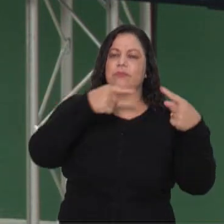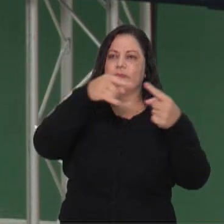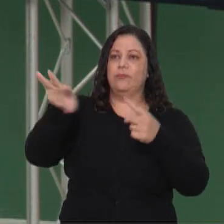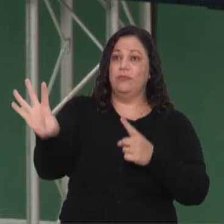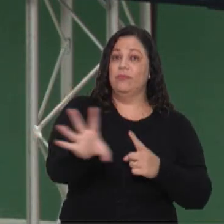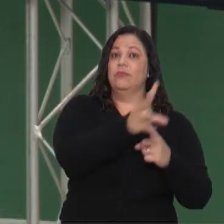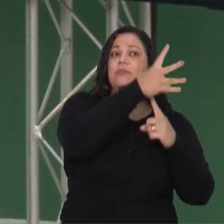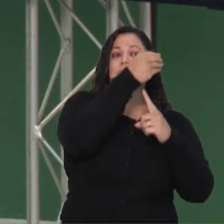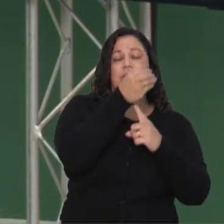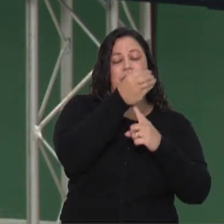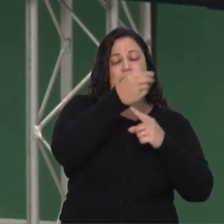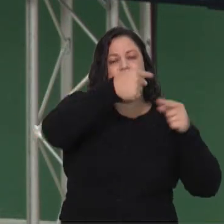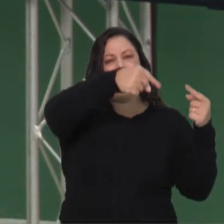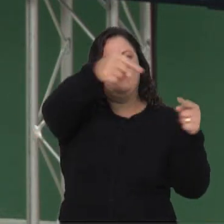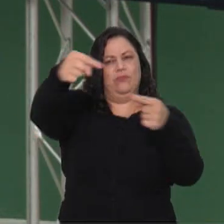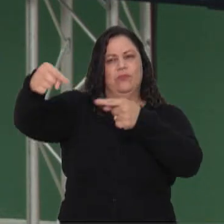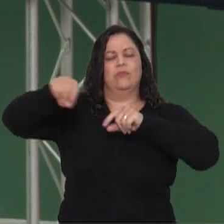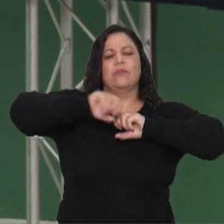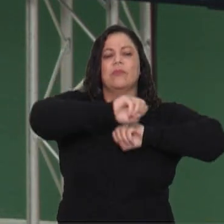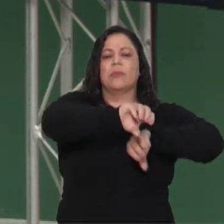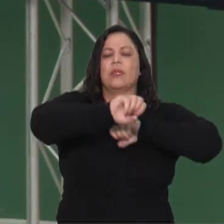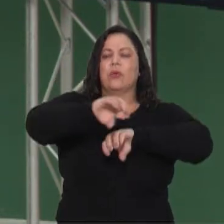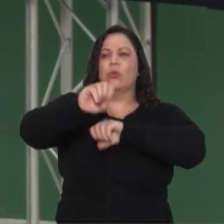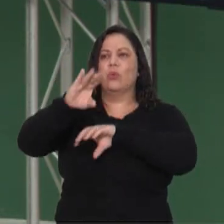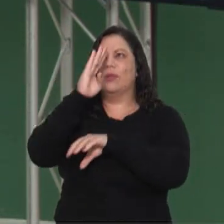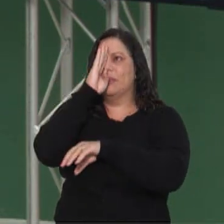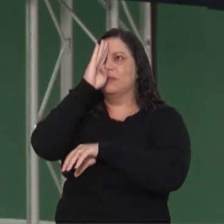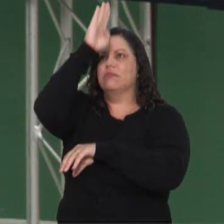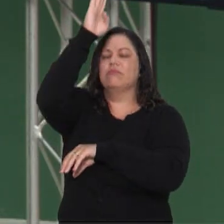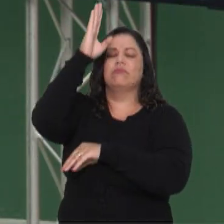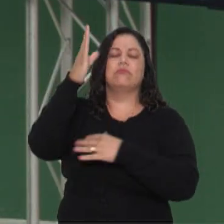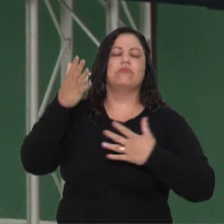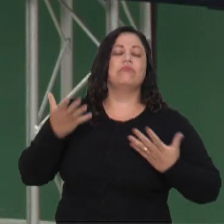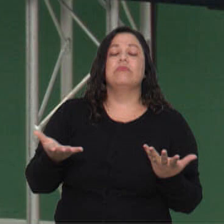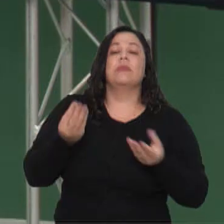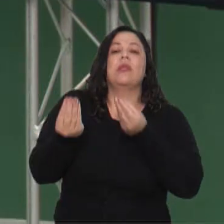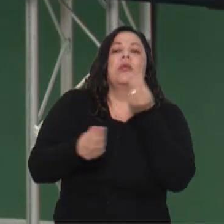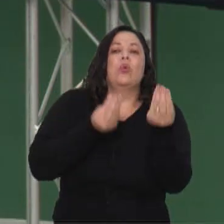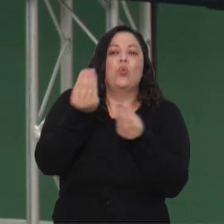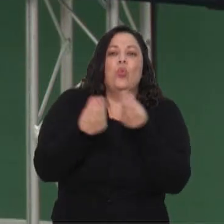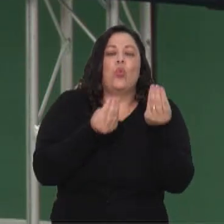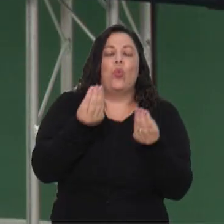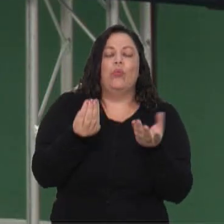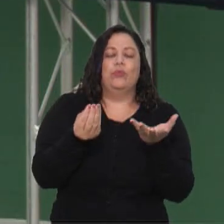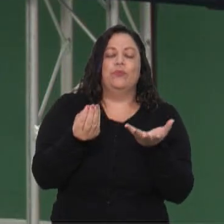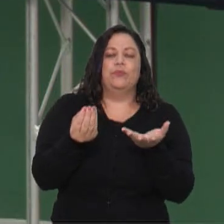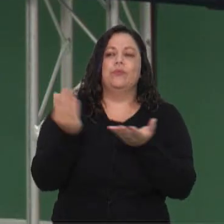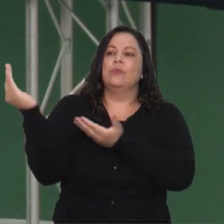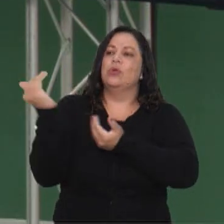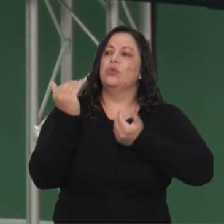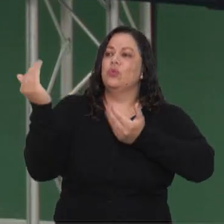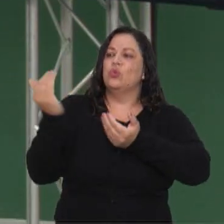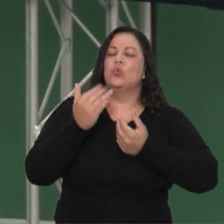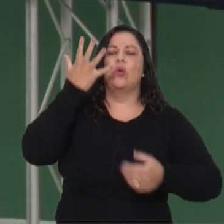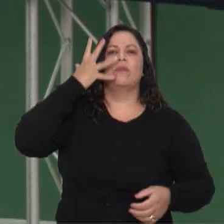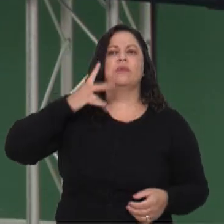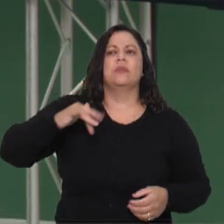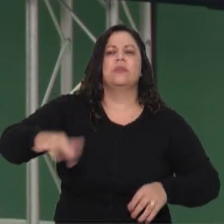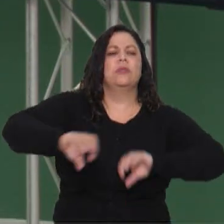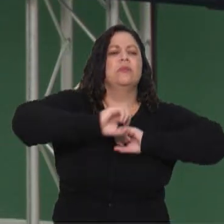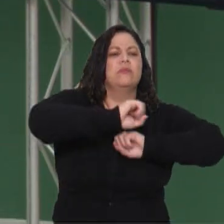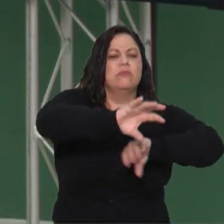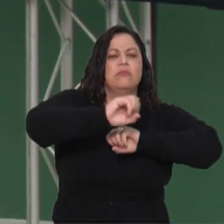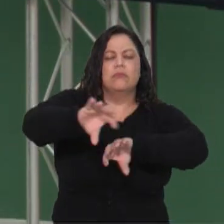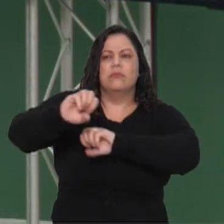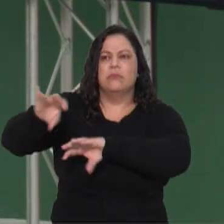na discussão da educação ideal. Como que devemos educar nossos jovens e crianças? Devemos educá-los pela